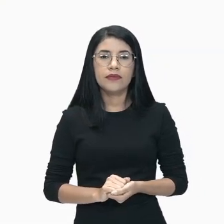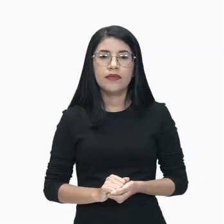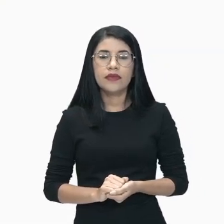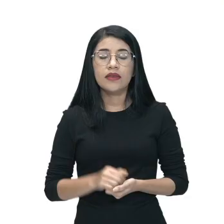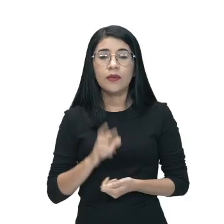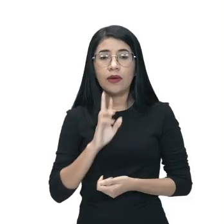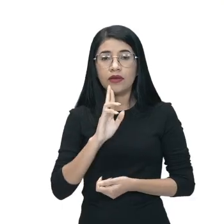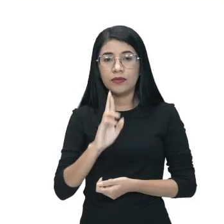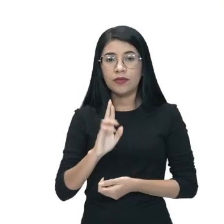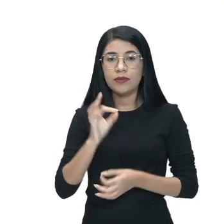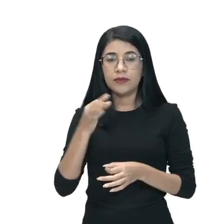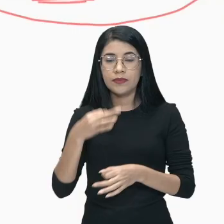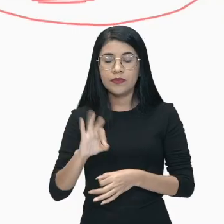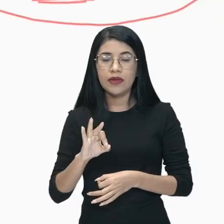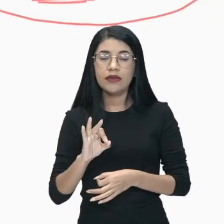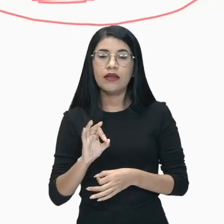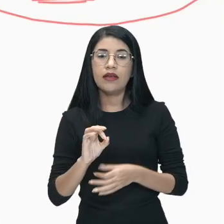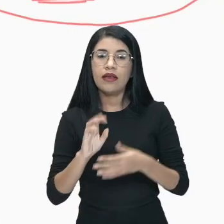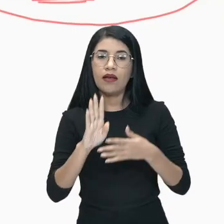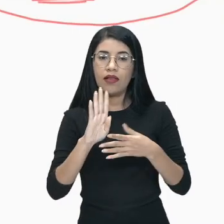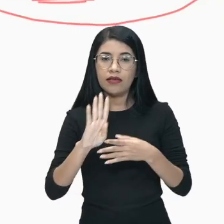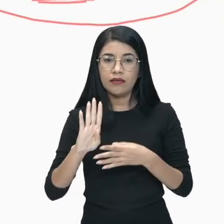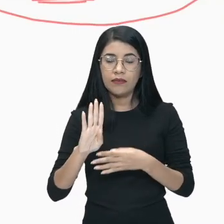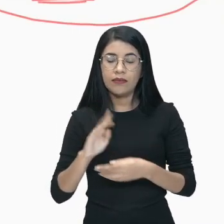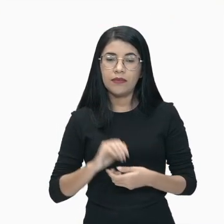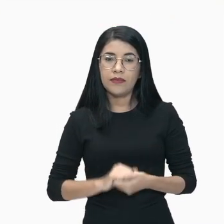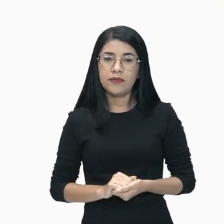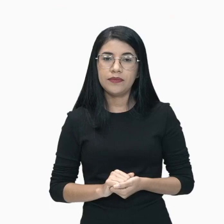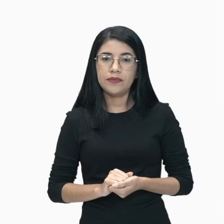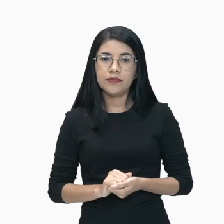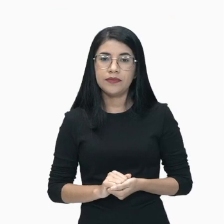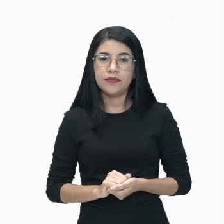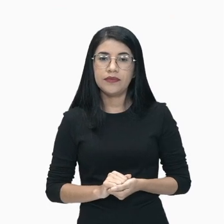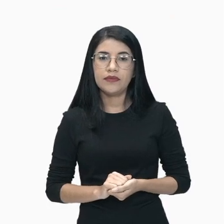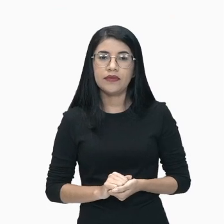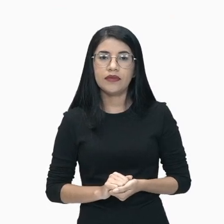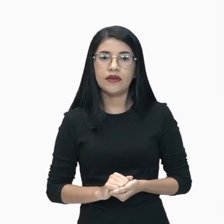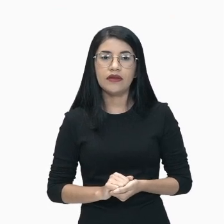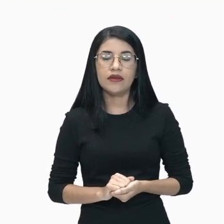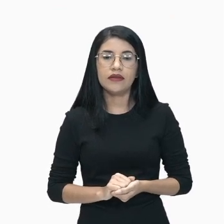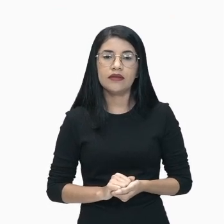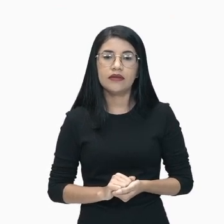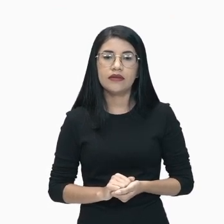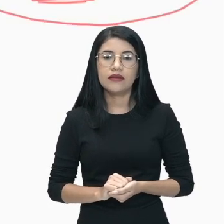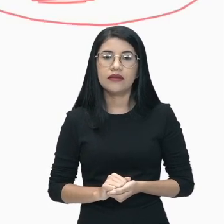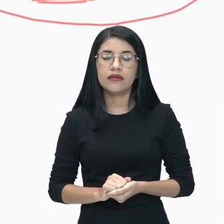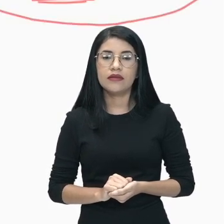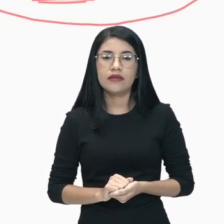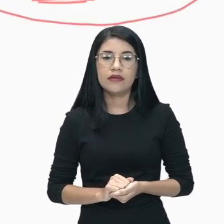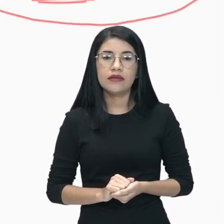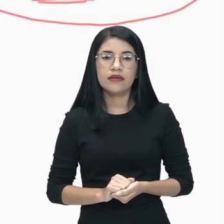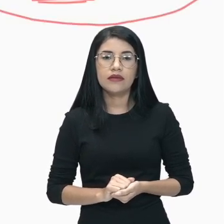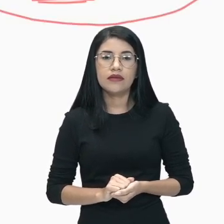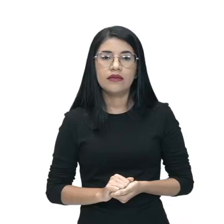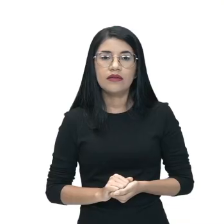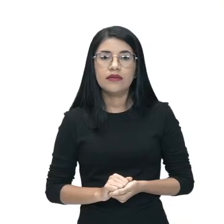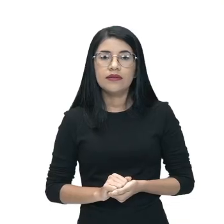lá, 1,5 vezes 10 a menos 10, a letra...